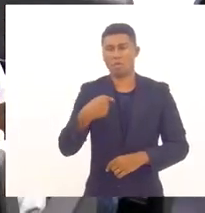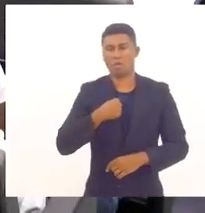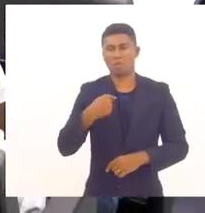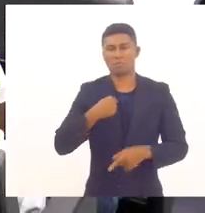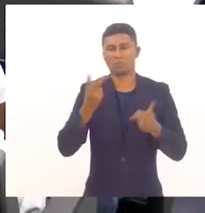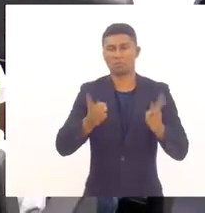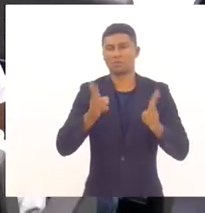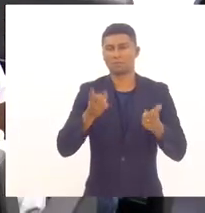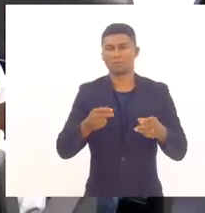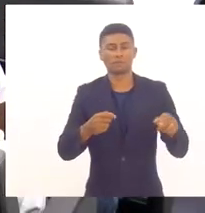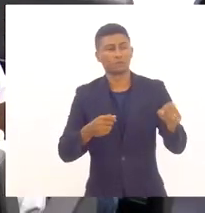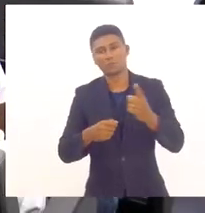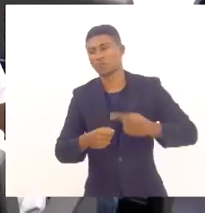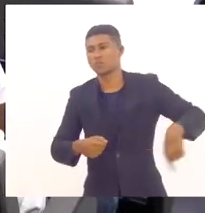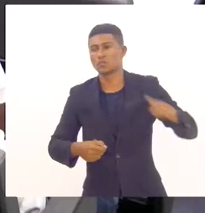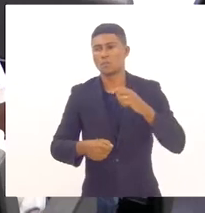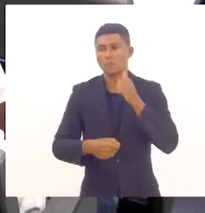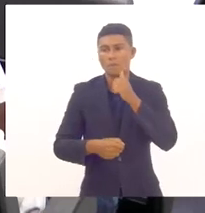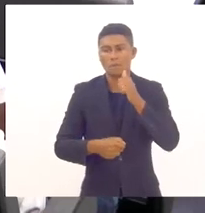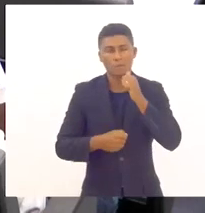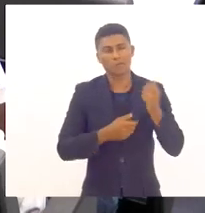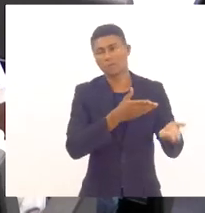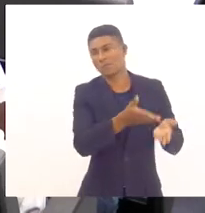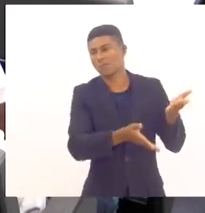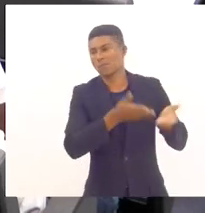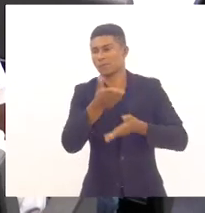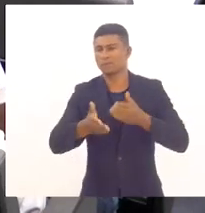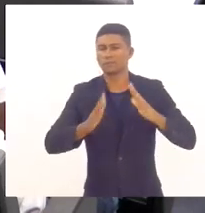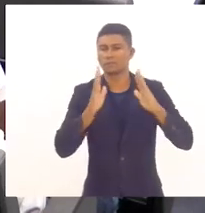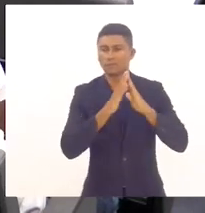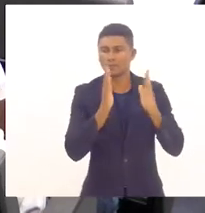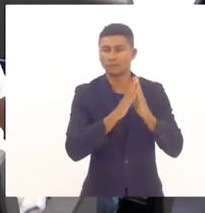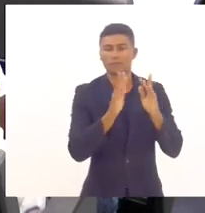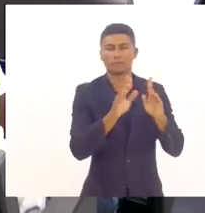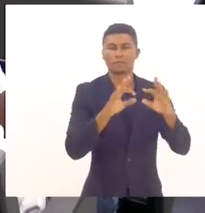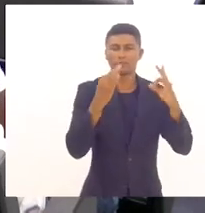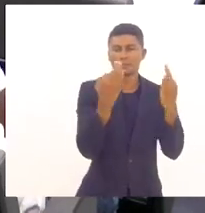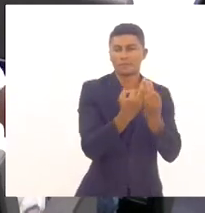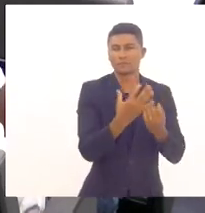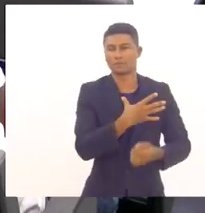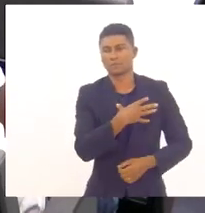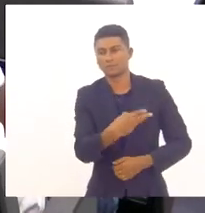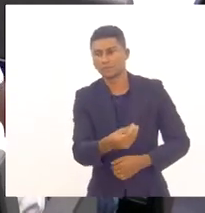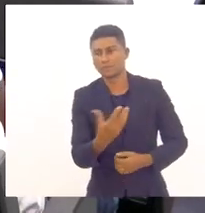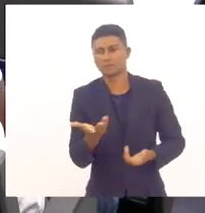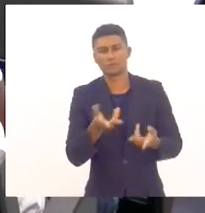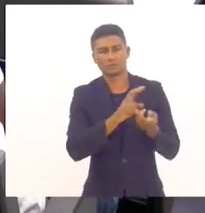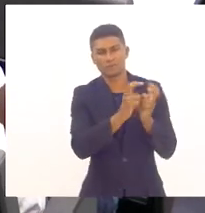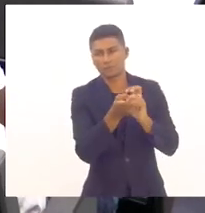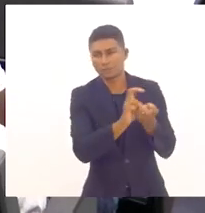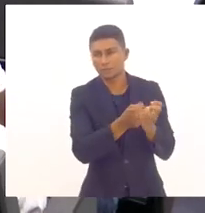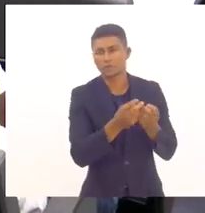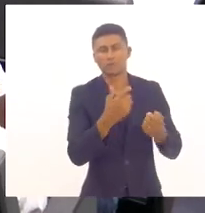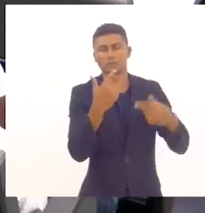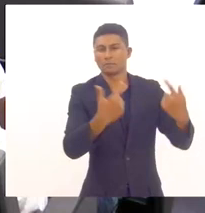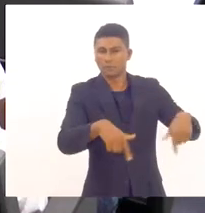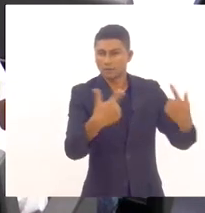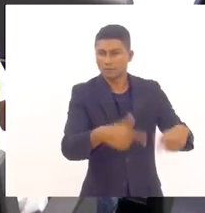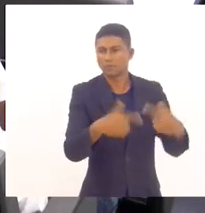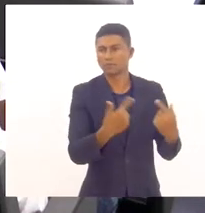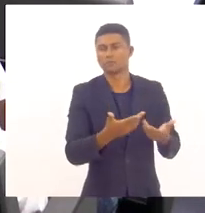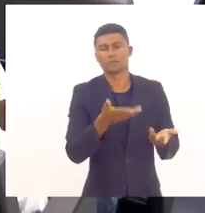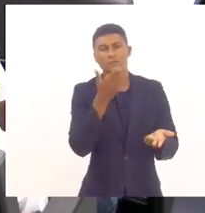Eu. Nós, mulheres, a gente cuida da casa, da família, dos filhos, da capoeira, do trabalho e